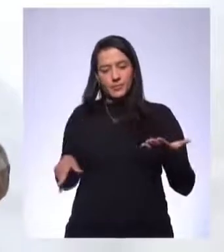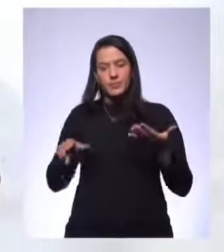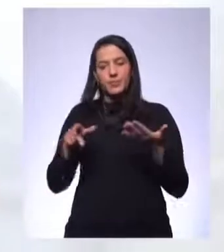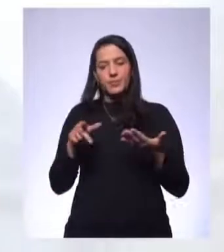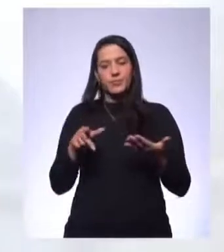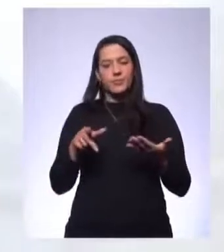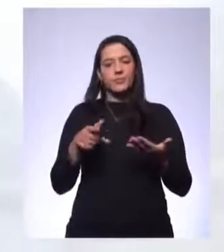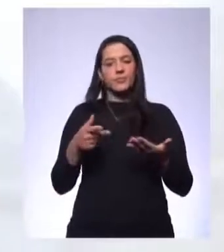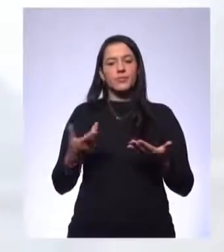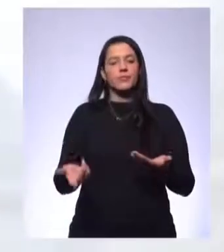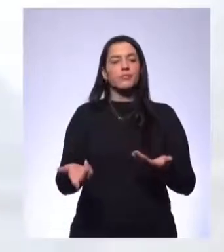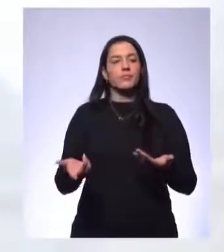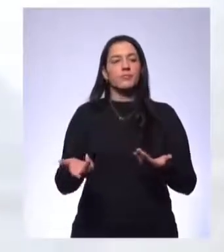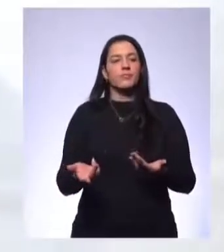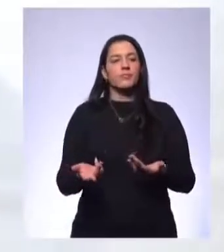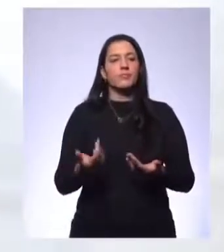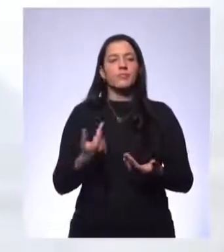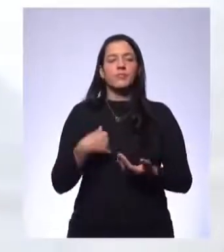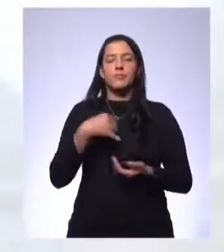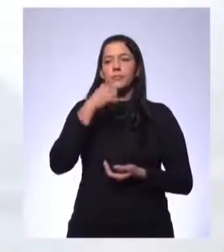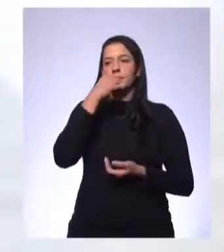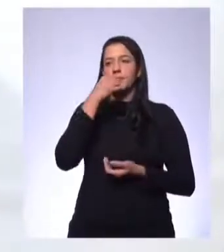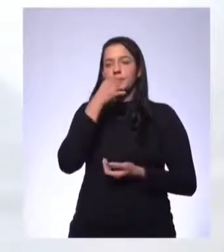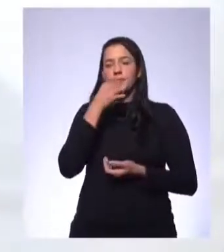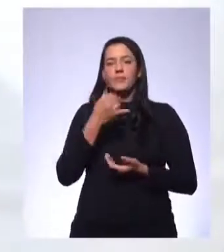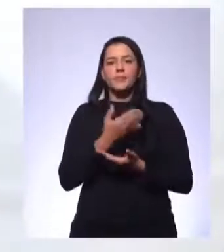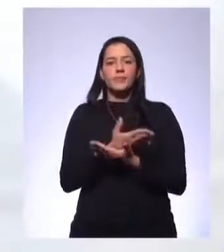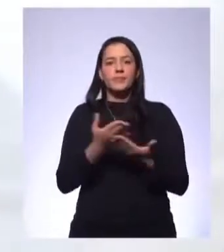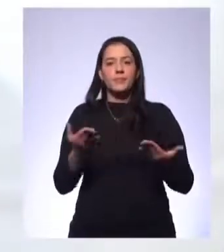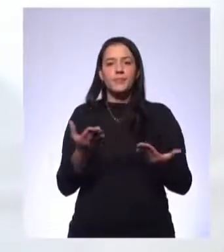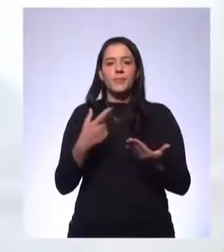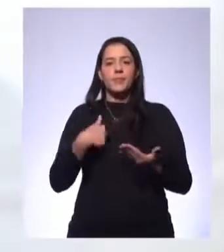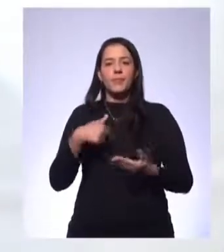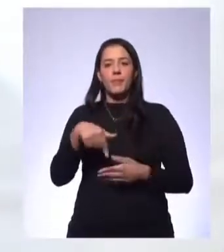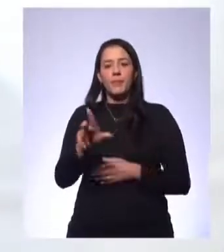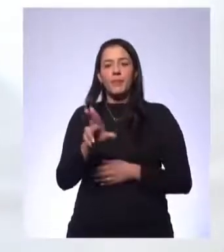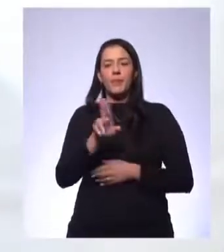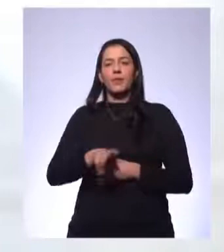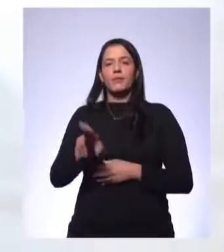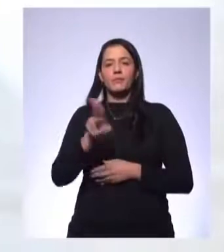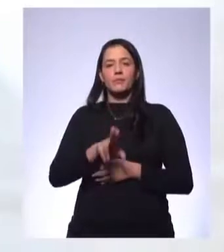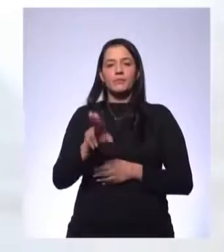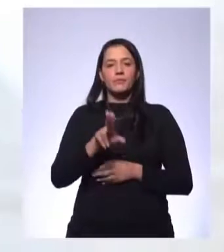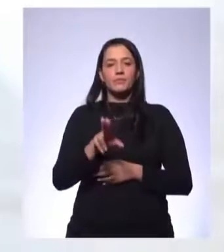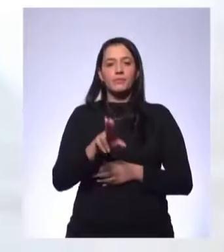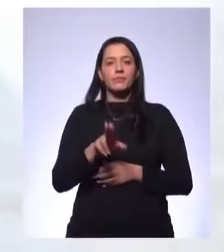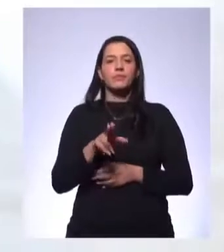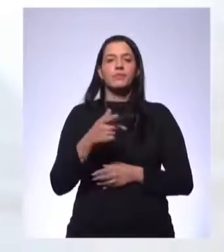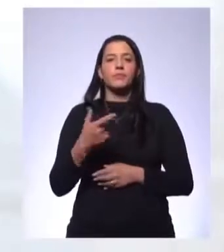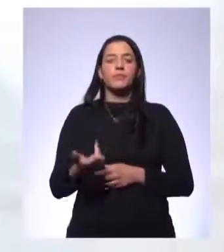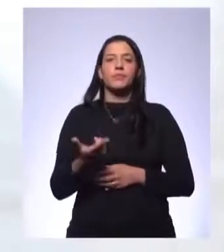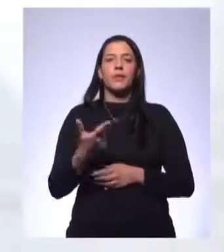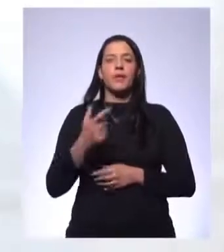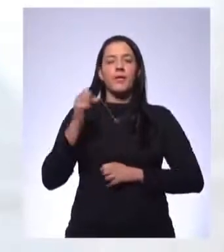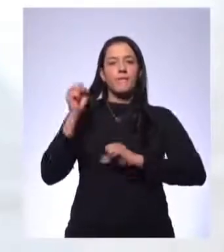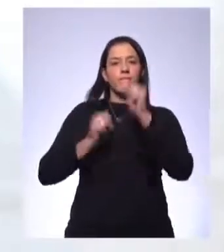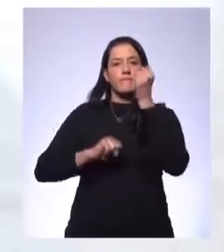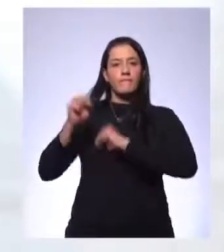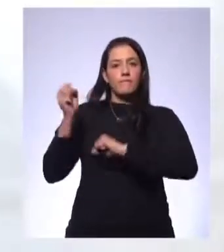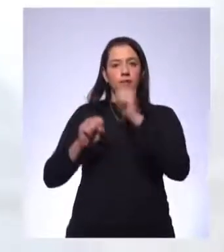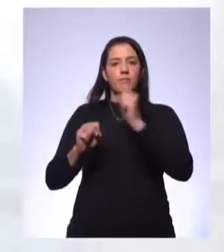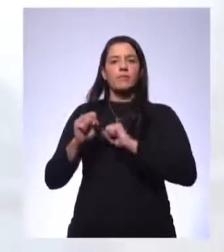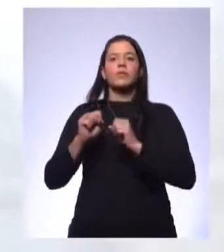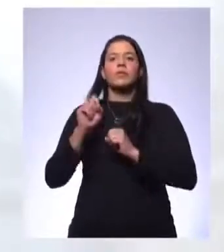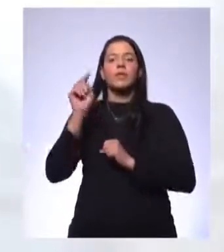por exemplo, para você fazer o uso das refinarias, por exemplo, de